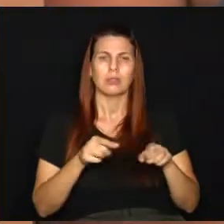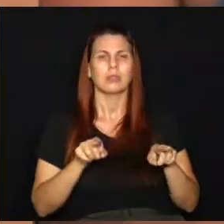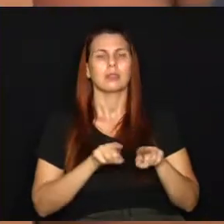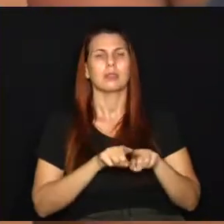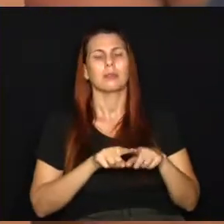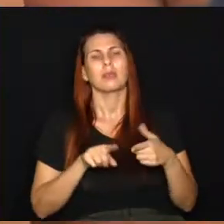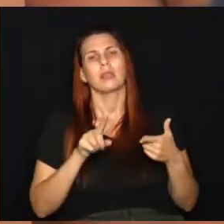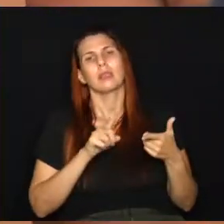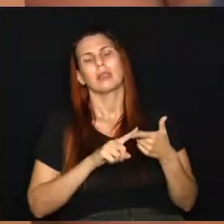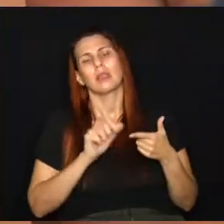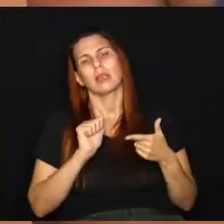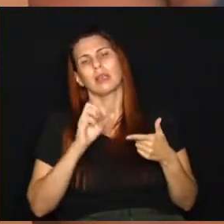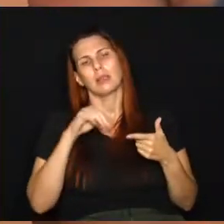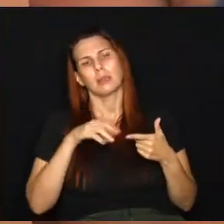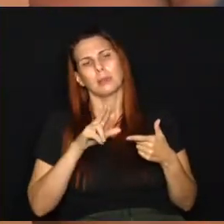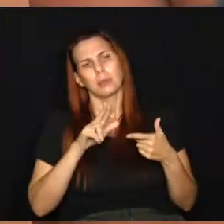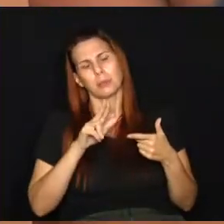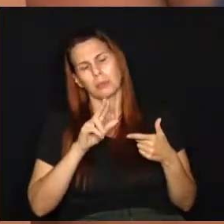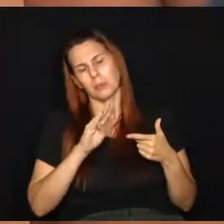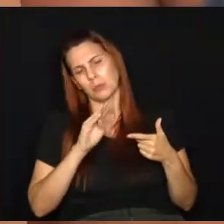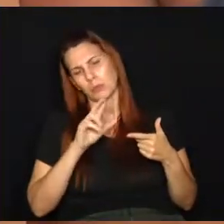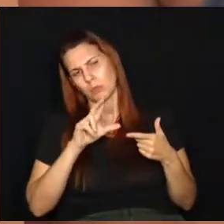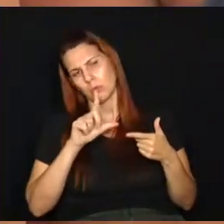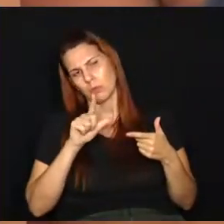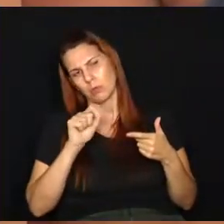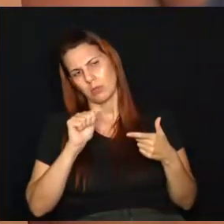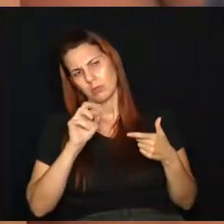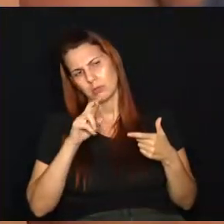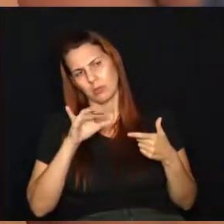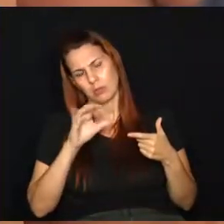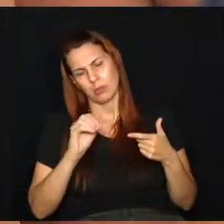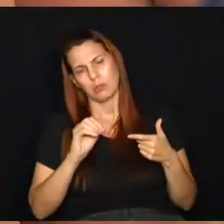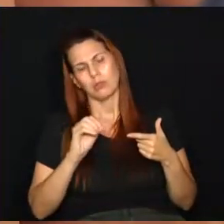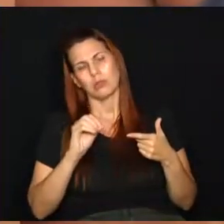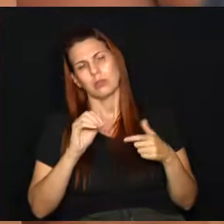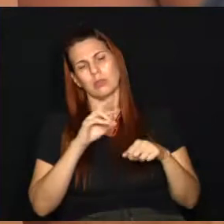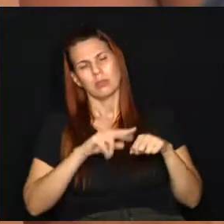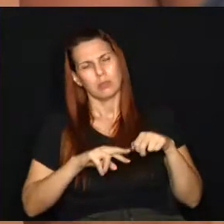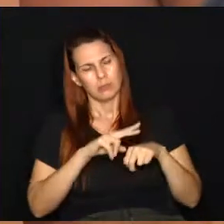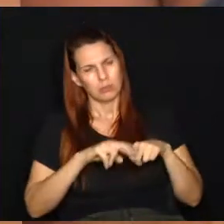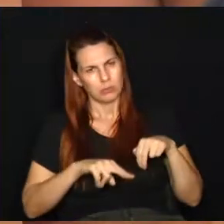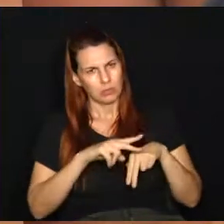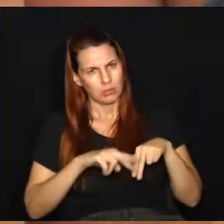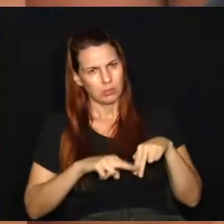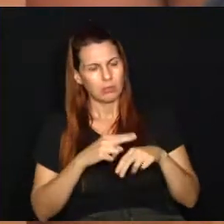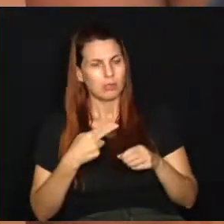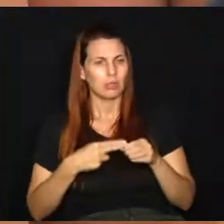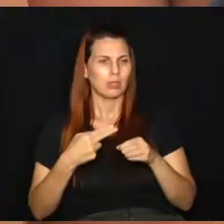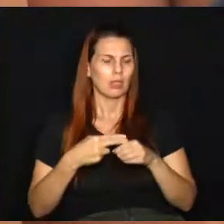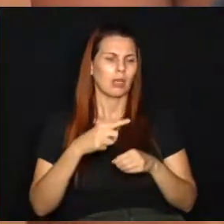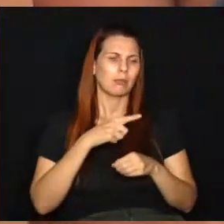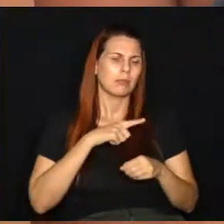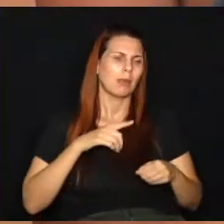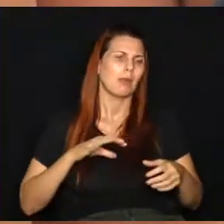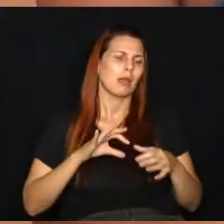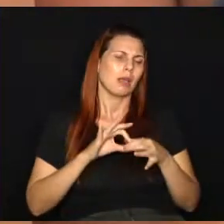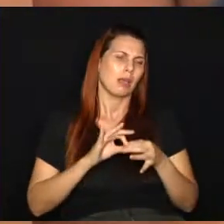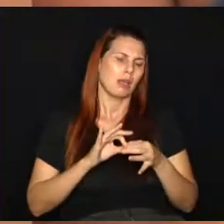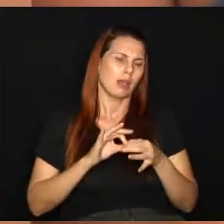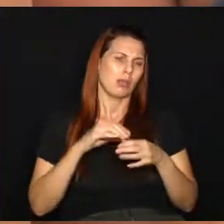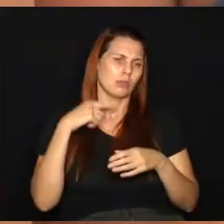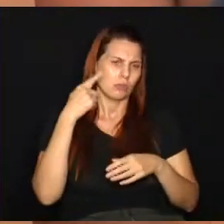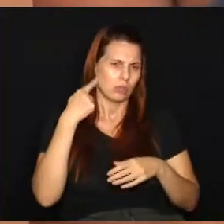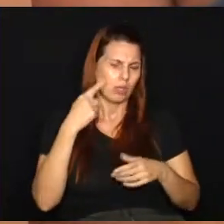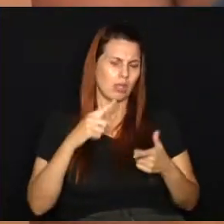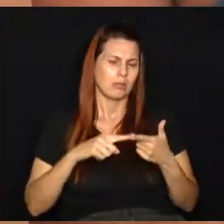Ambulatório de Gênero da Unicamp. A gente tem parceria com advogados, a gente tem parceria com psicólogos, psiquiatras, enfim. É